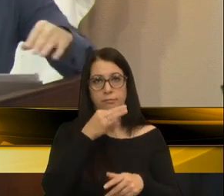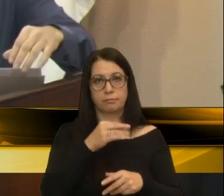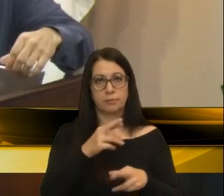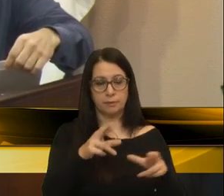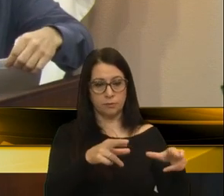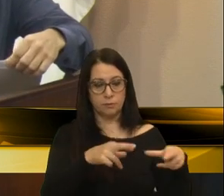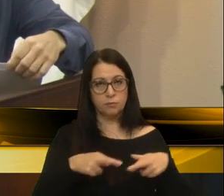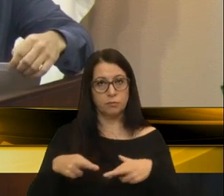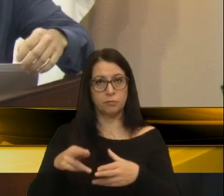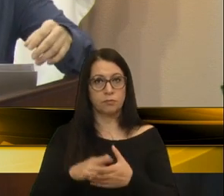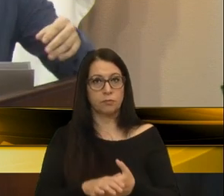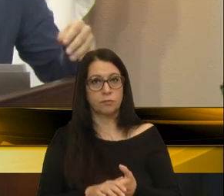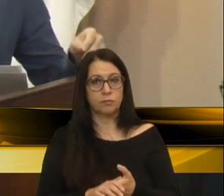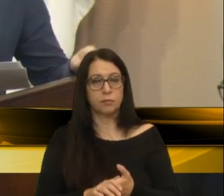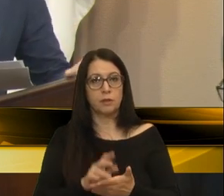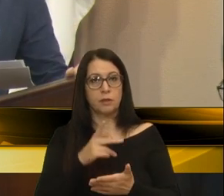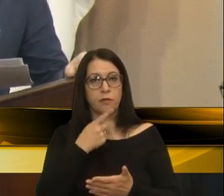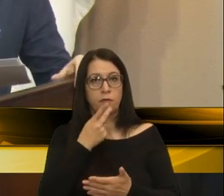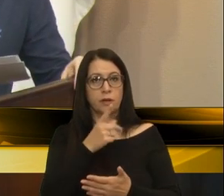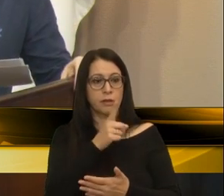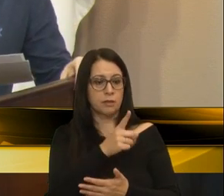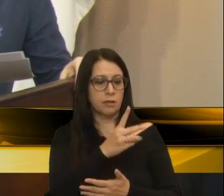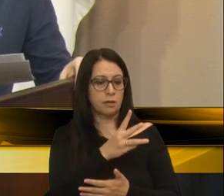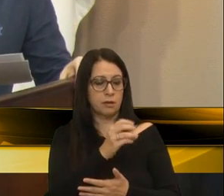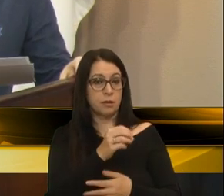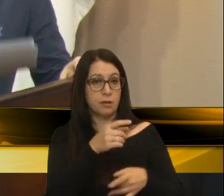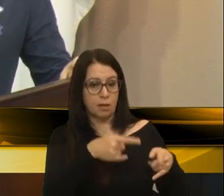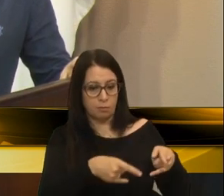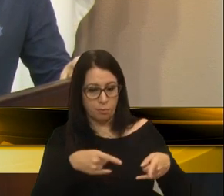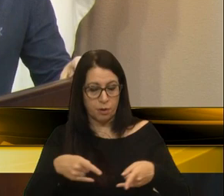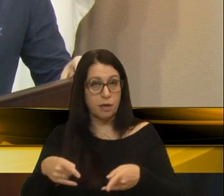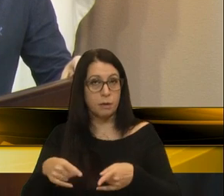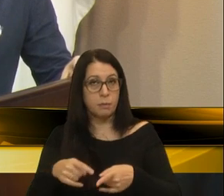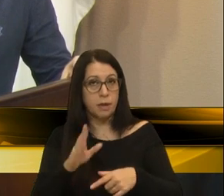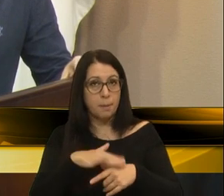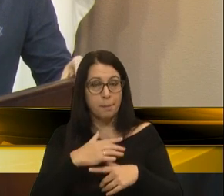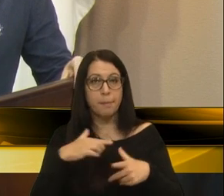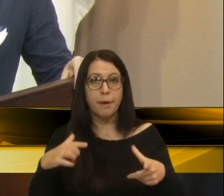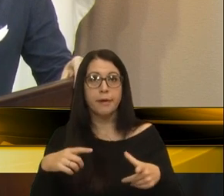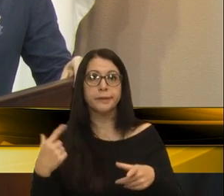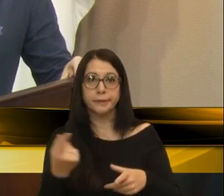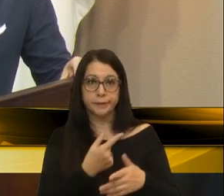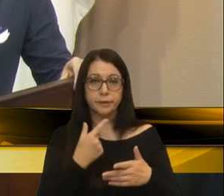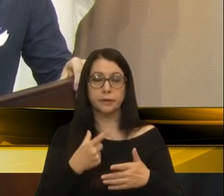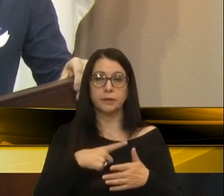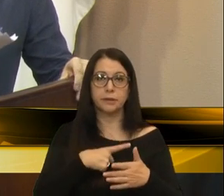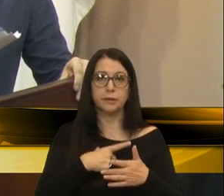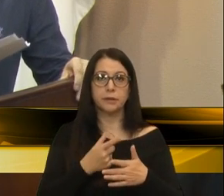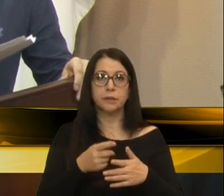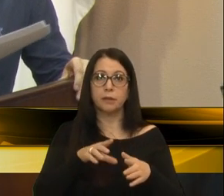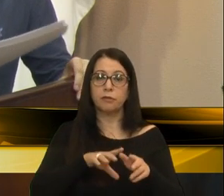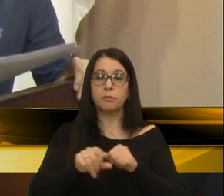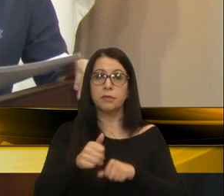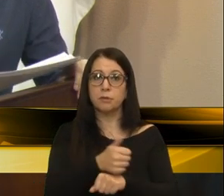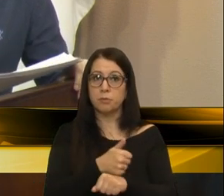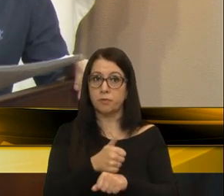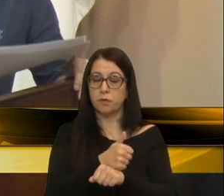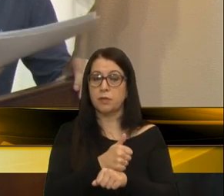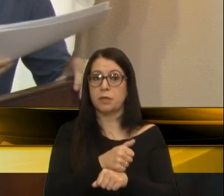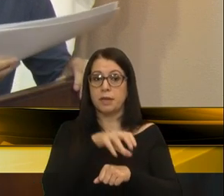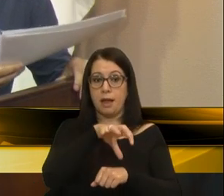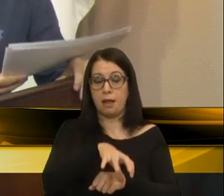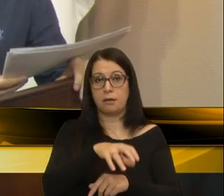região. Quando a gente fala 130 leitos, também o aumento que poderia ter da formação de profissionais na área da